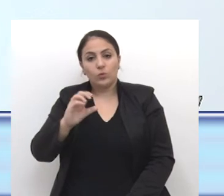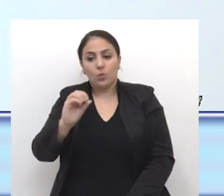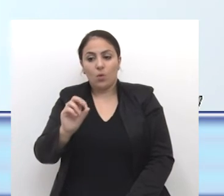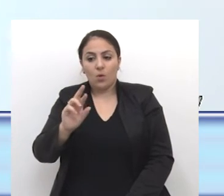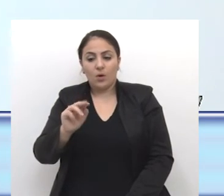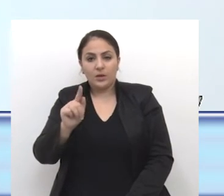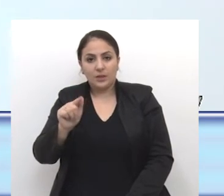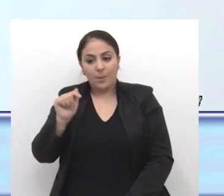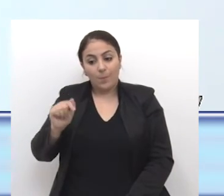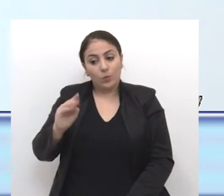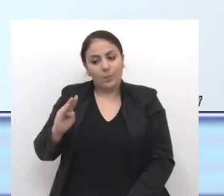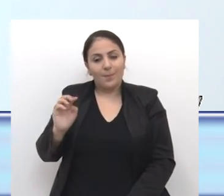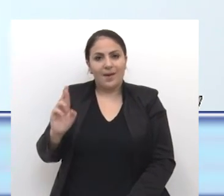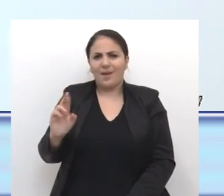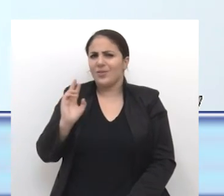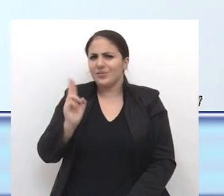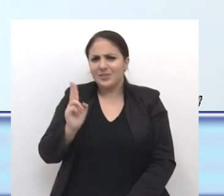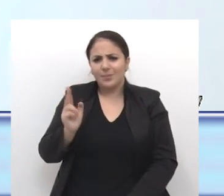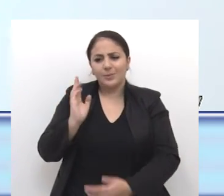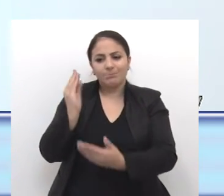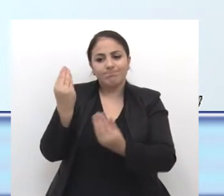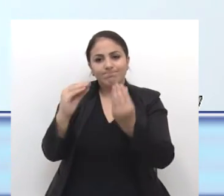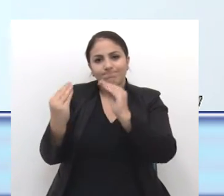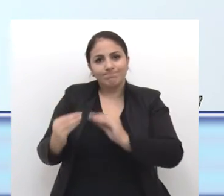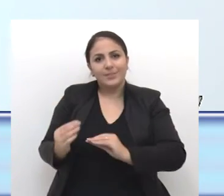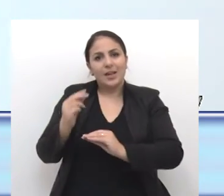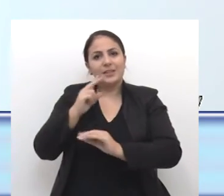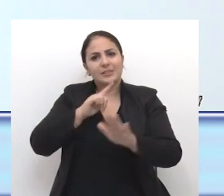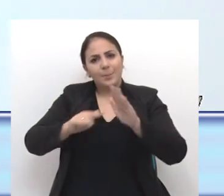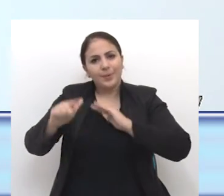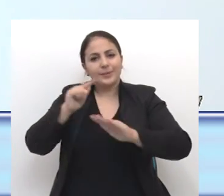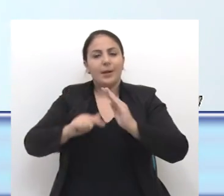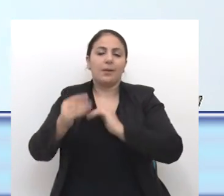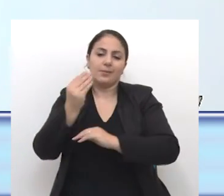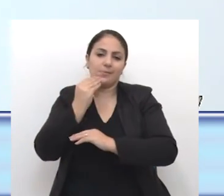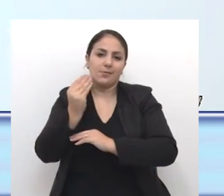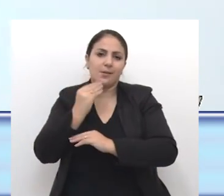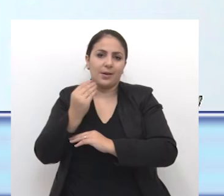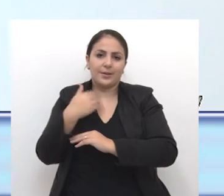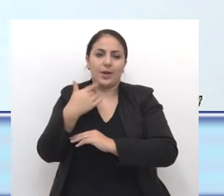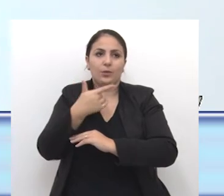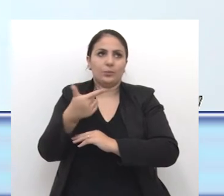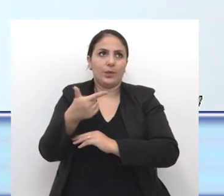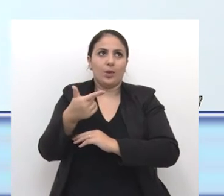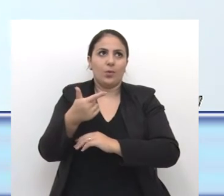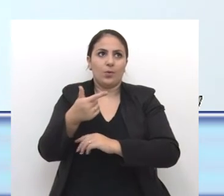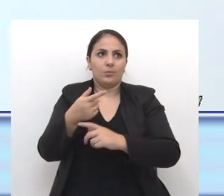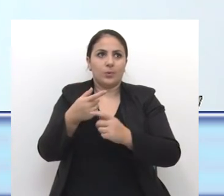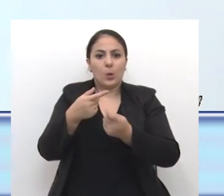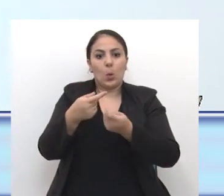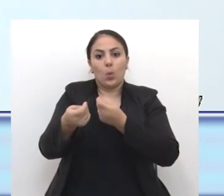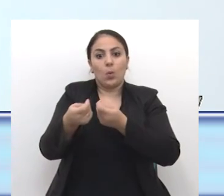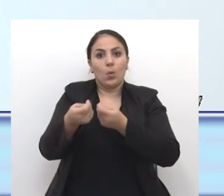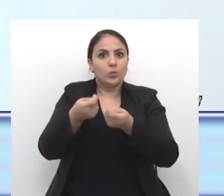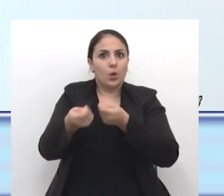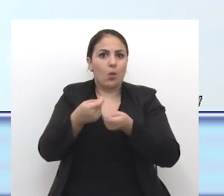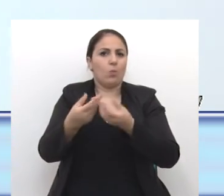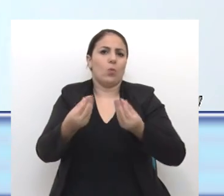www.orvalho.blog.br. E eu sempre posto toda semana, ou de quando em quando. Claro, eu não tenho muita ordenação na hora de postar,